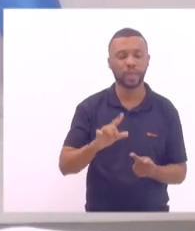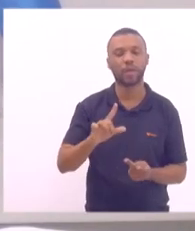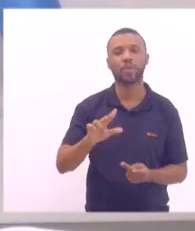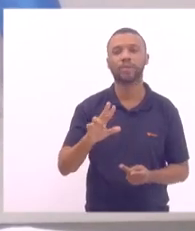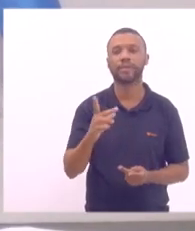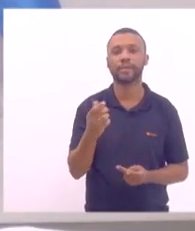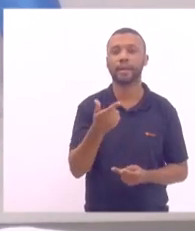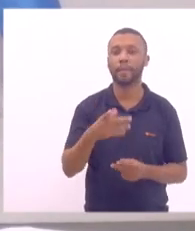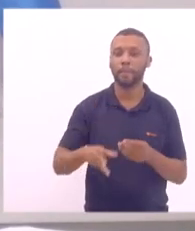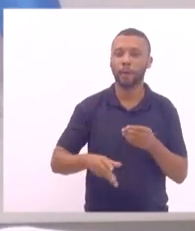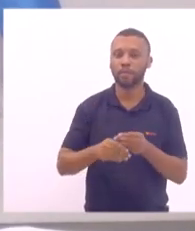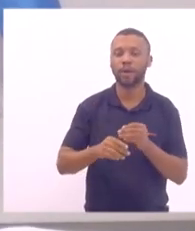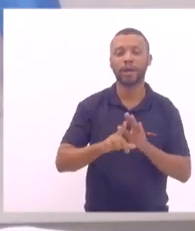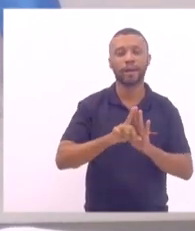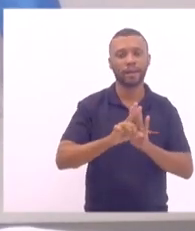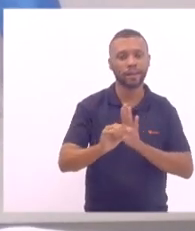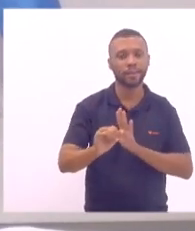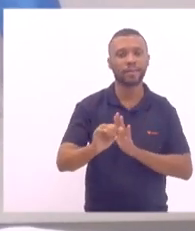lei